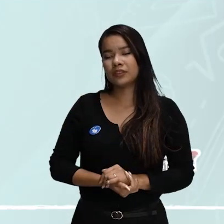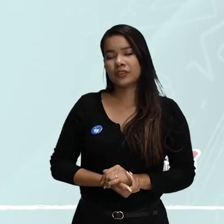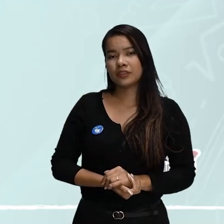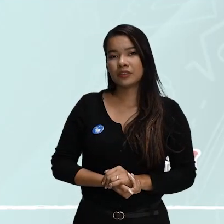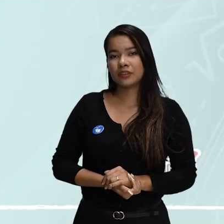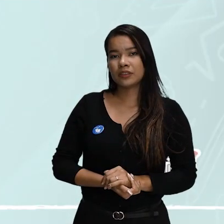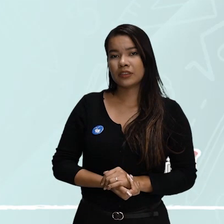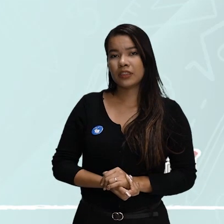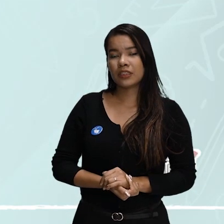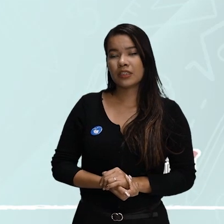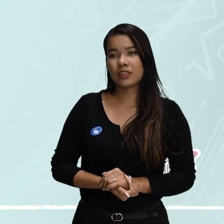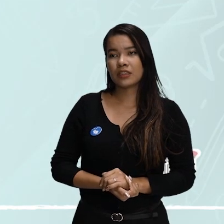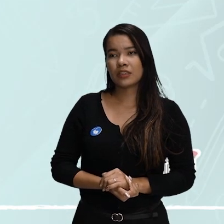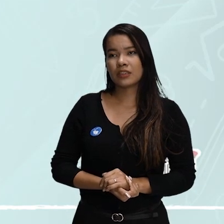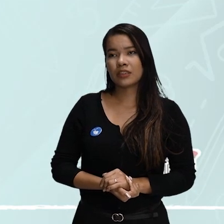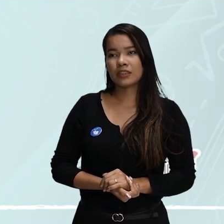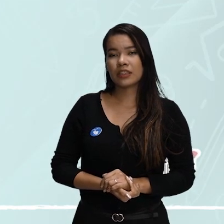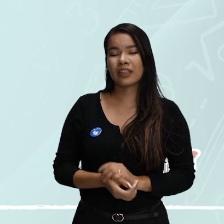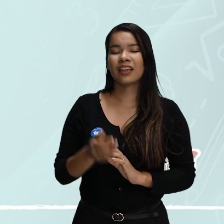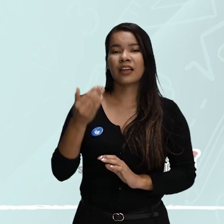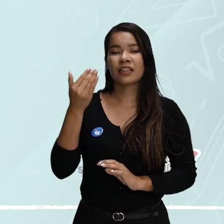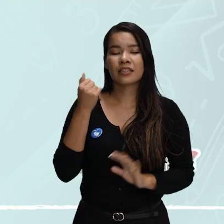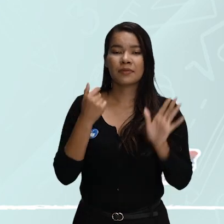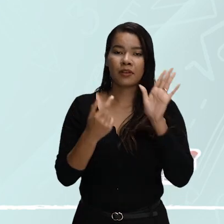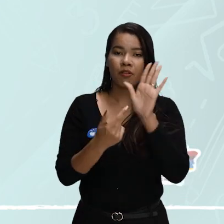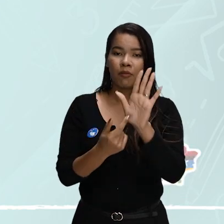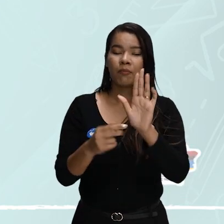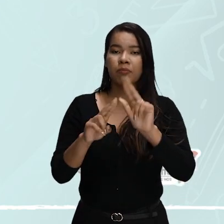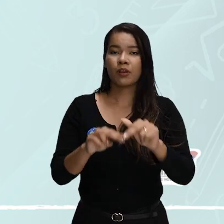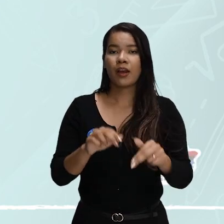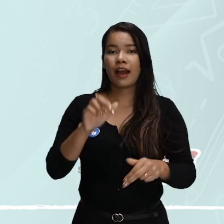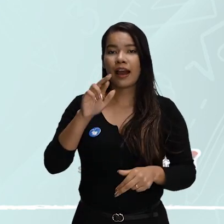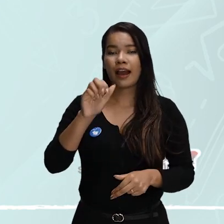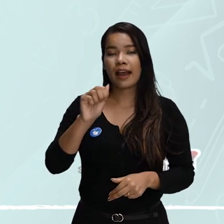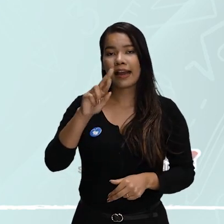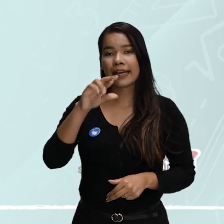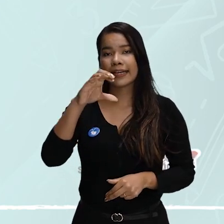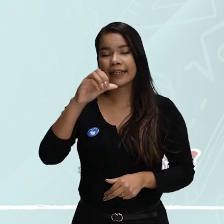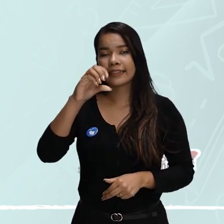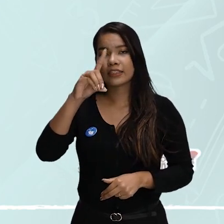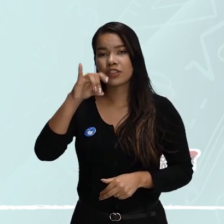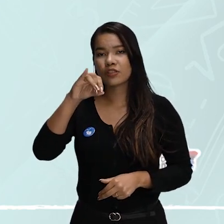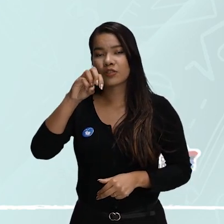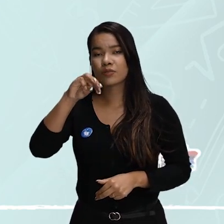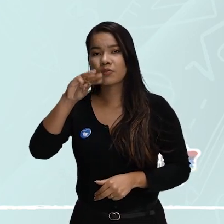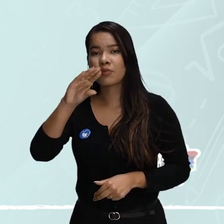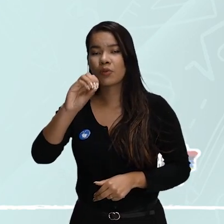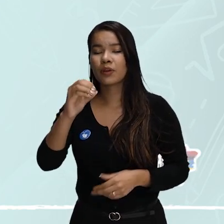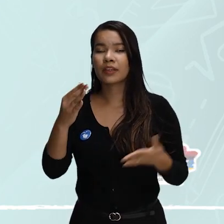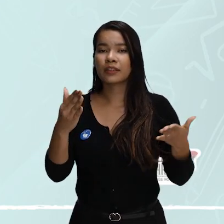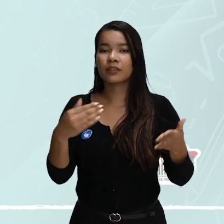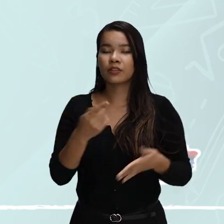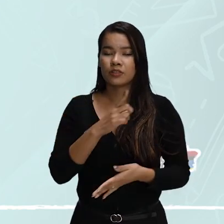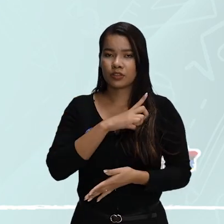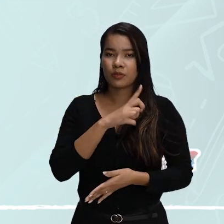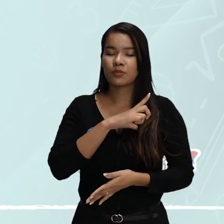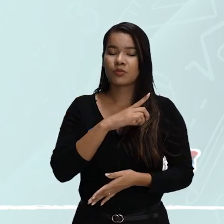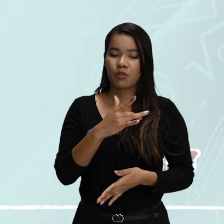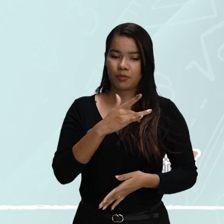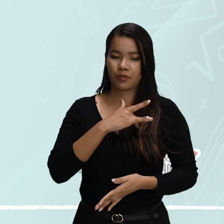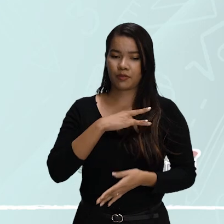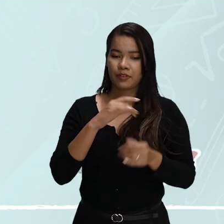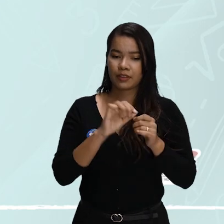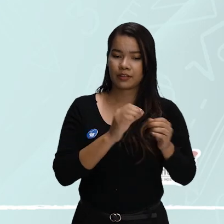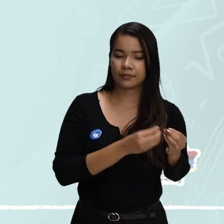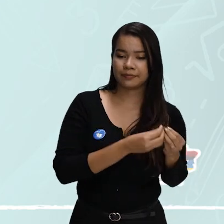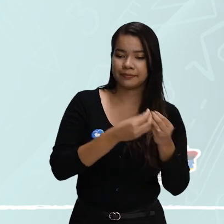clássica, apresentado pelo arcadismo, né? Um movimento anterior, que é o neoclassicismo. E aí nós temos o romantismo fazendo essa proposta